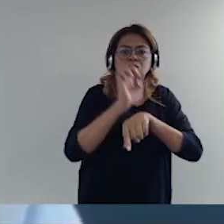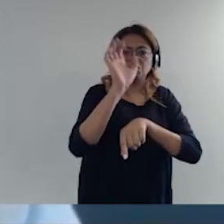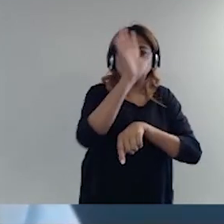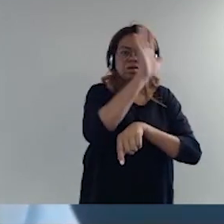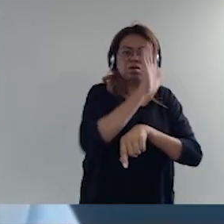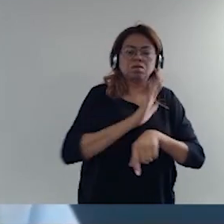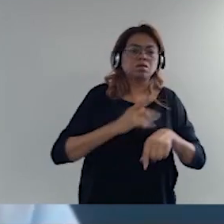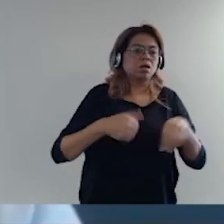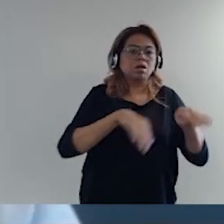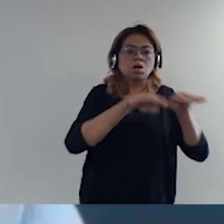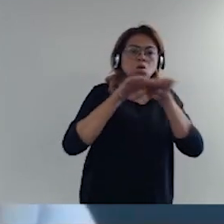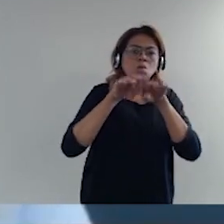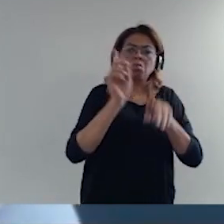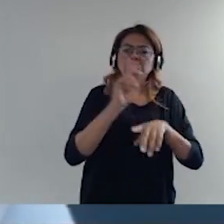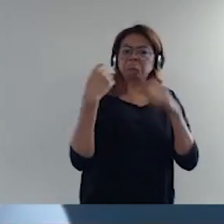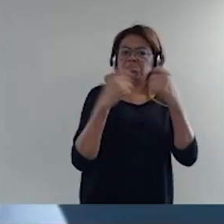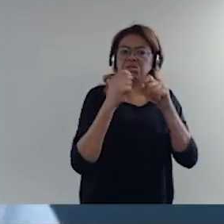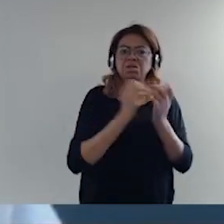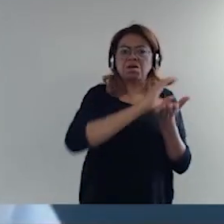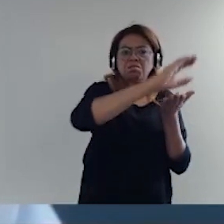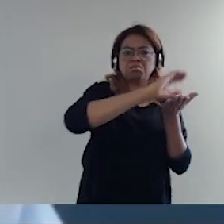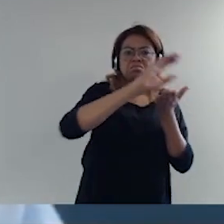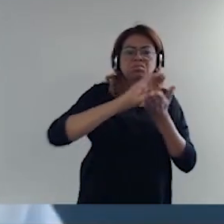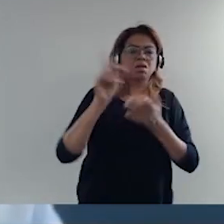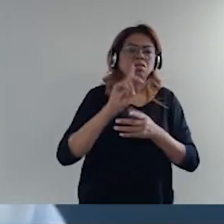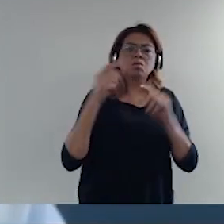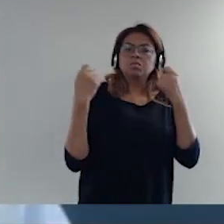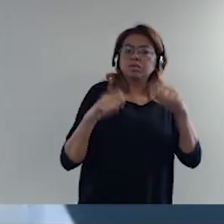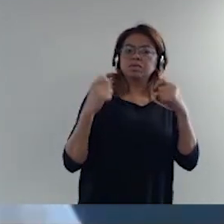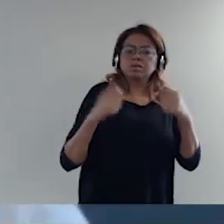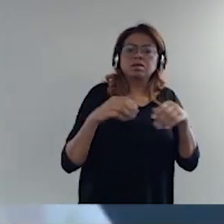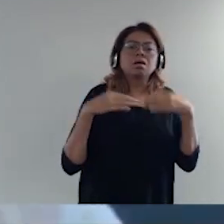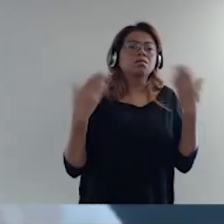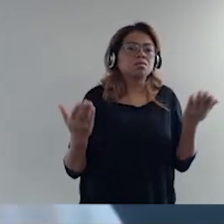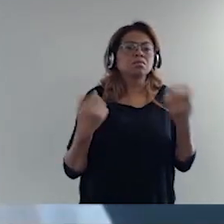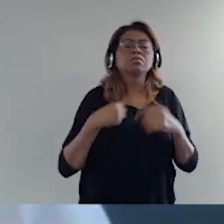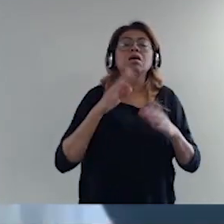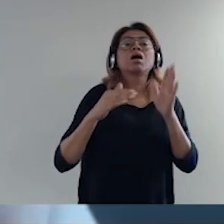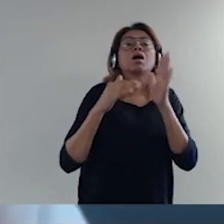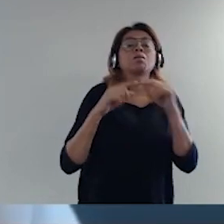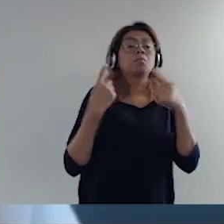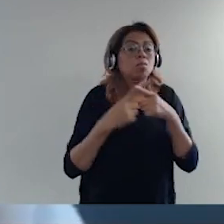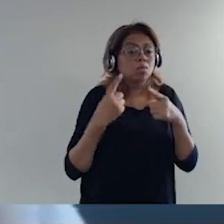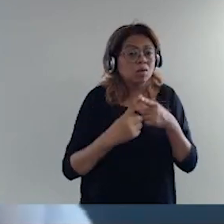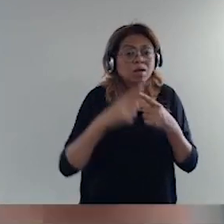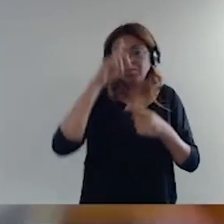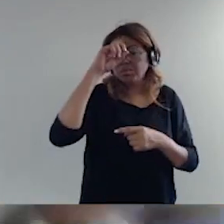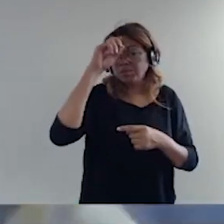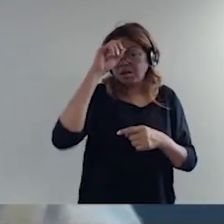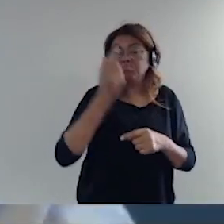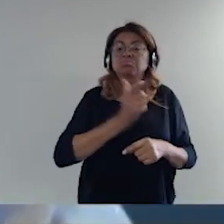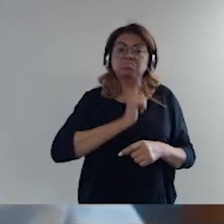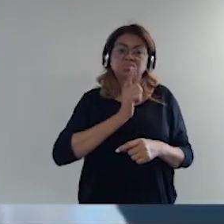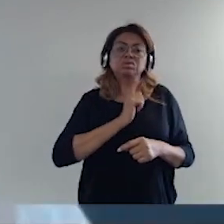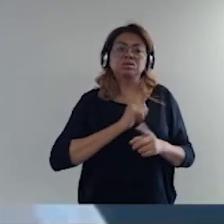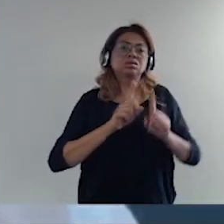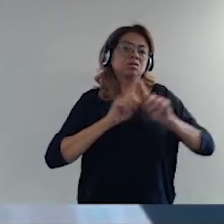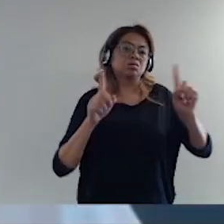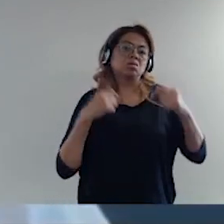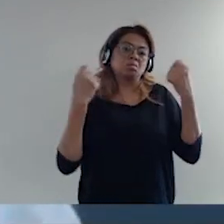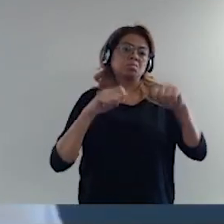não tinha de repassar recursos, não precisaria repassar recursos, até porque os hospitais possivelmente não iam